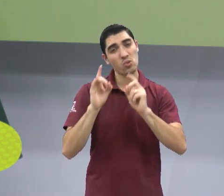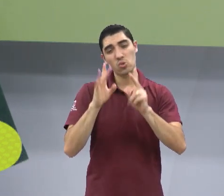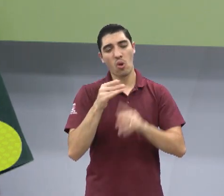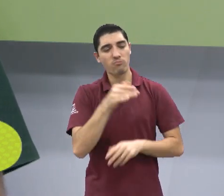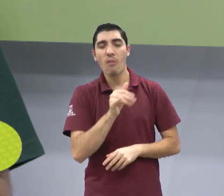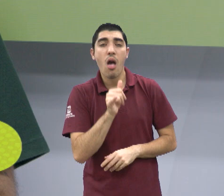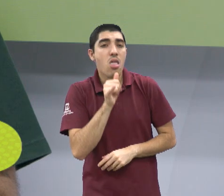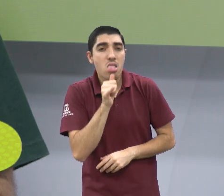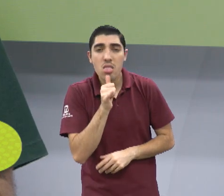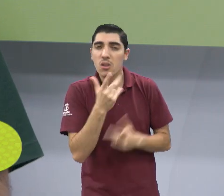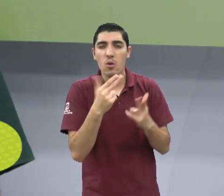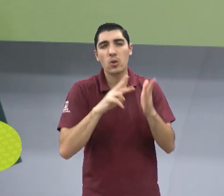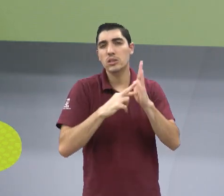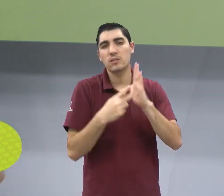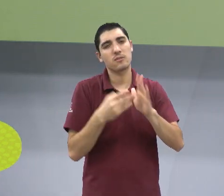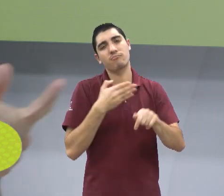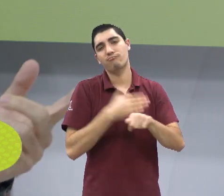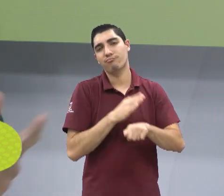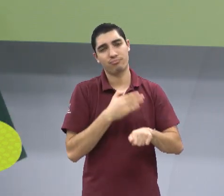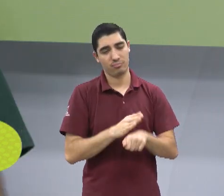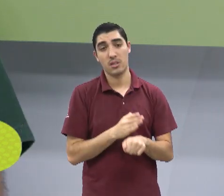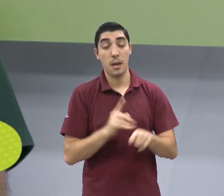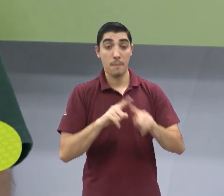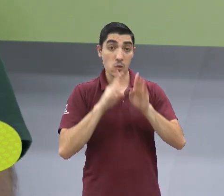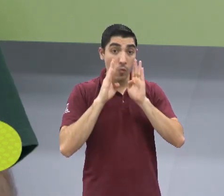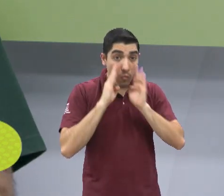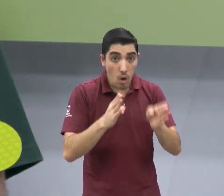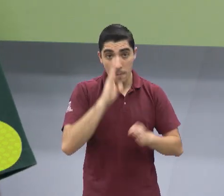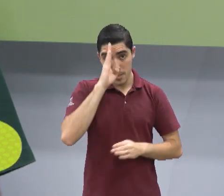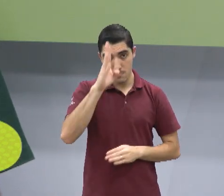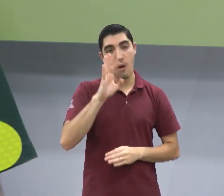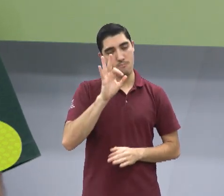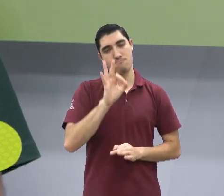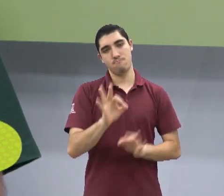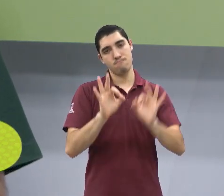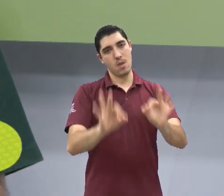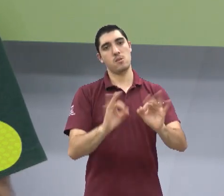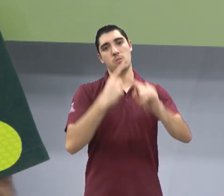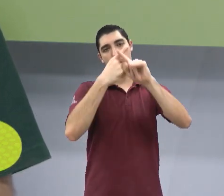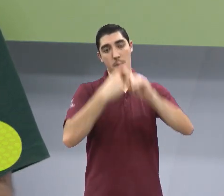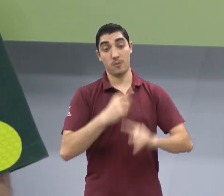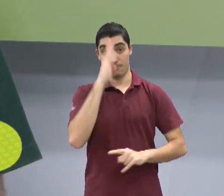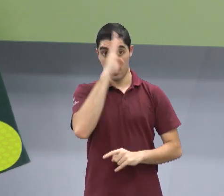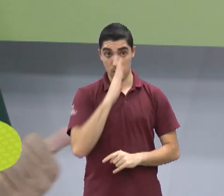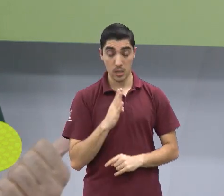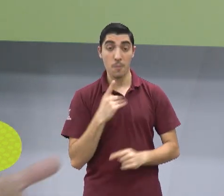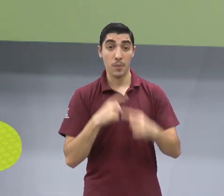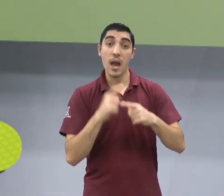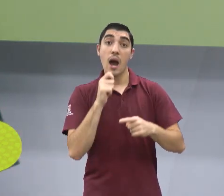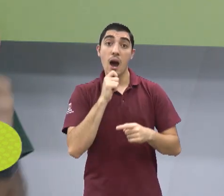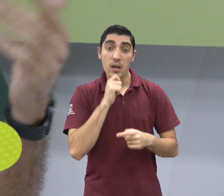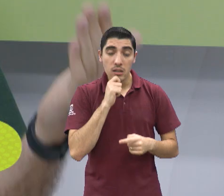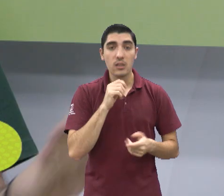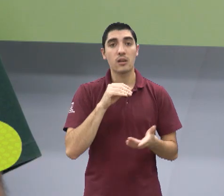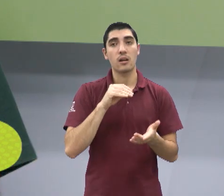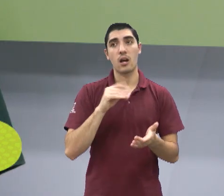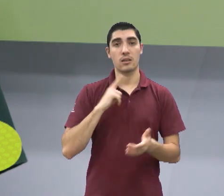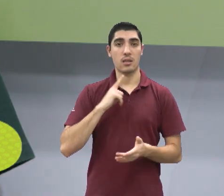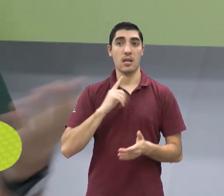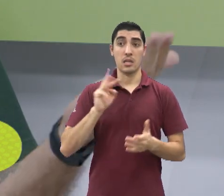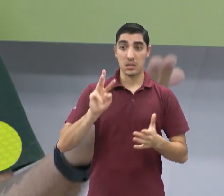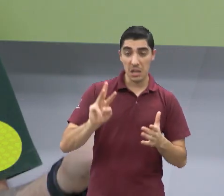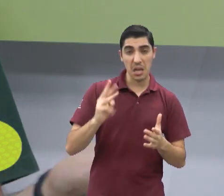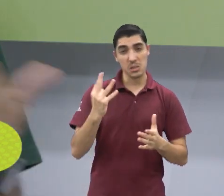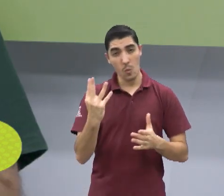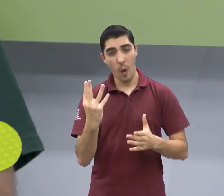já visando a Superliga, até porque teve que reformular todo o time, acho que são 3 ou 4 jogadores remanescentes, começou o